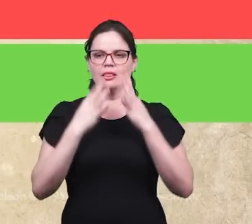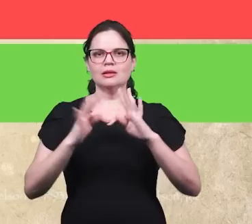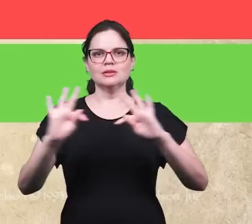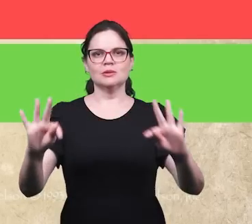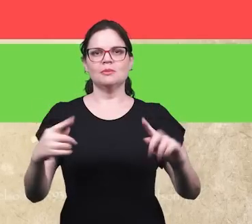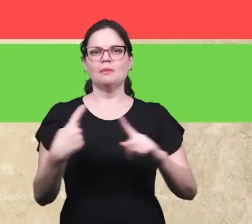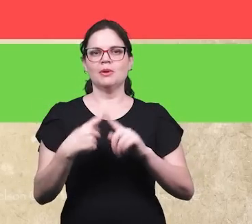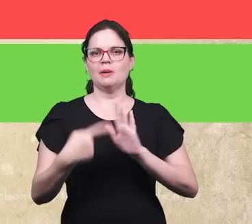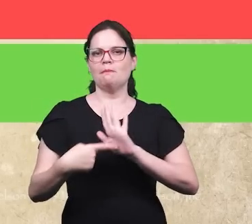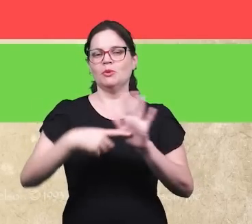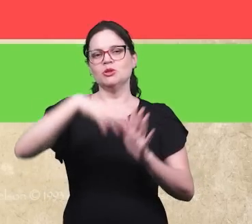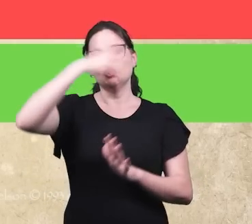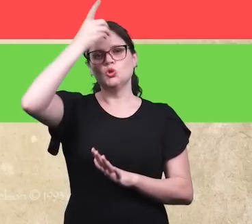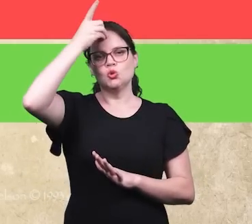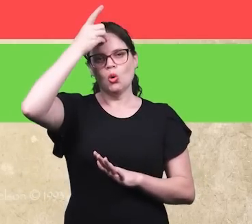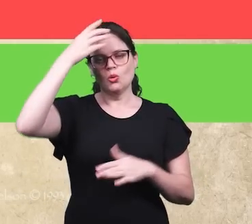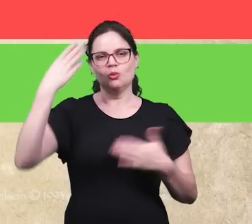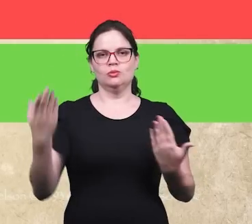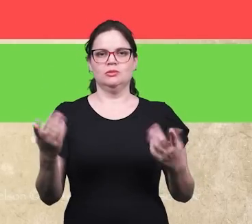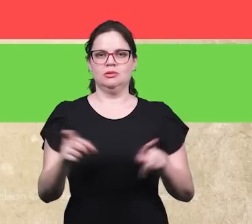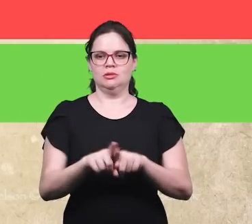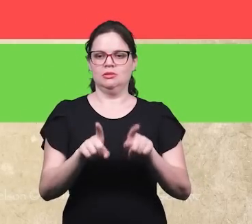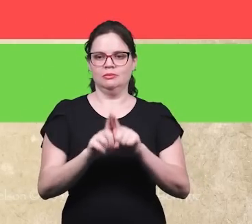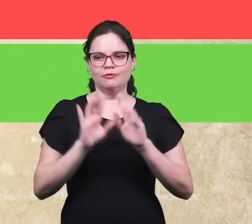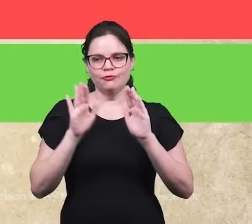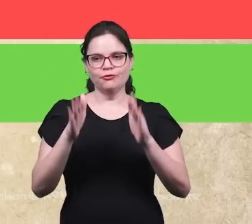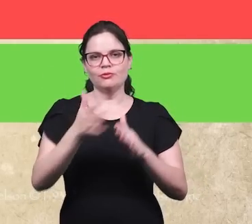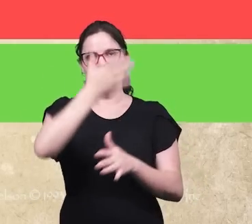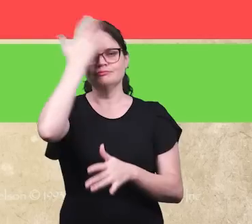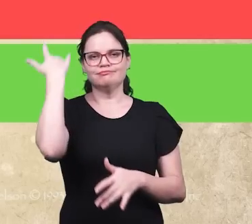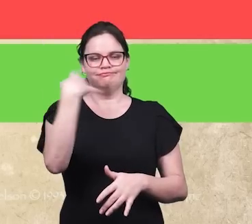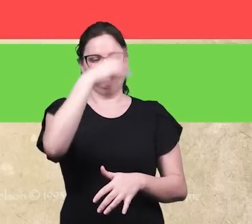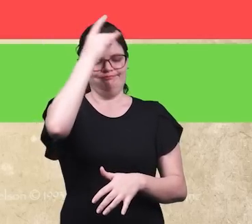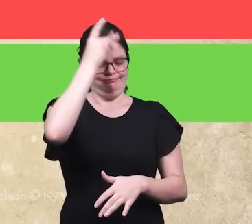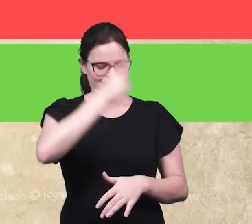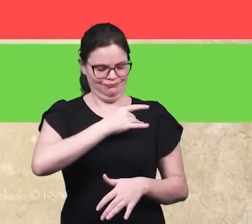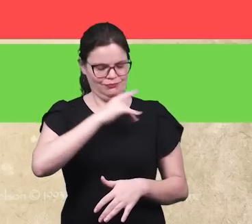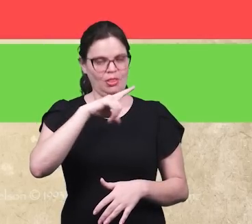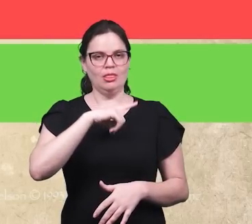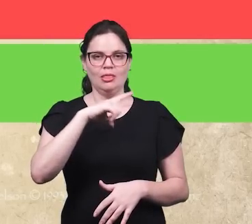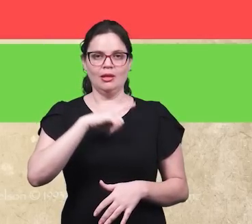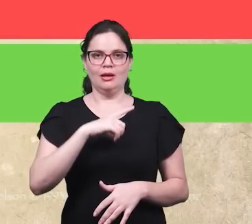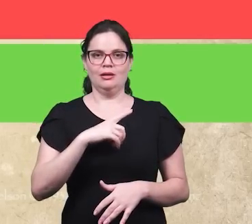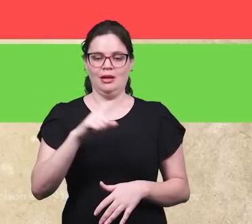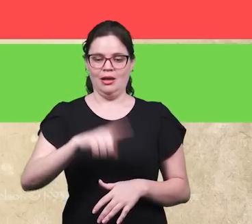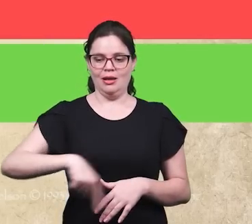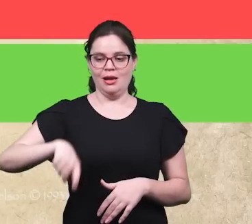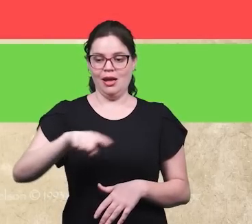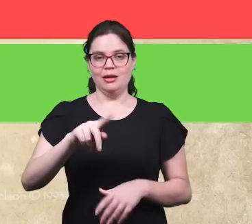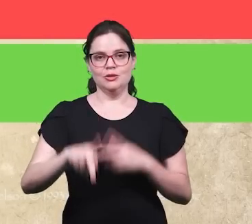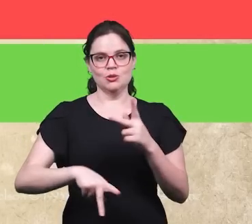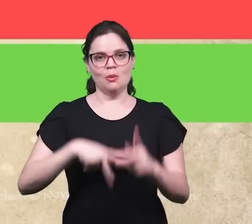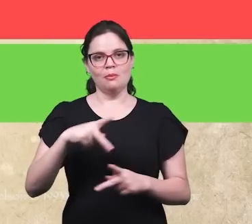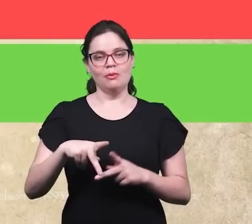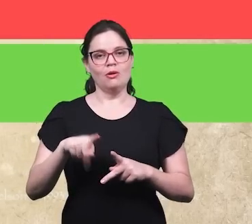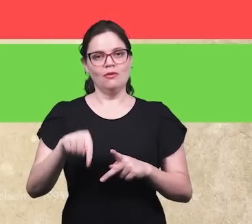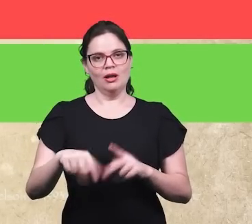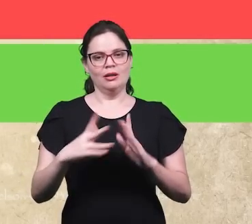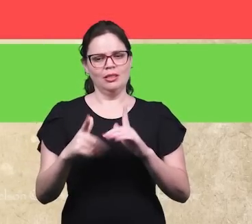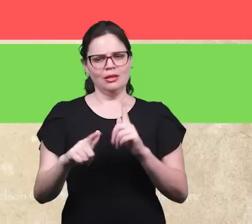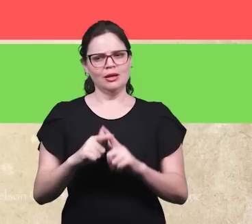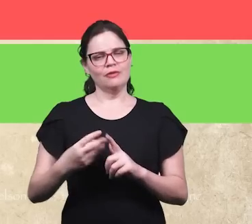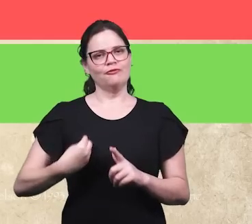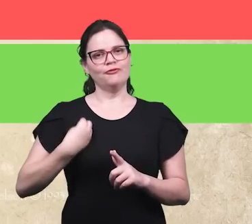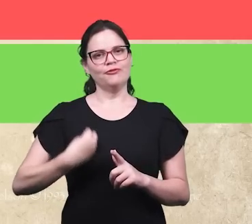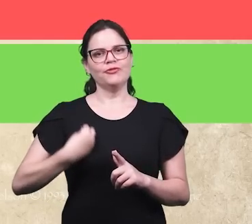os dons espirituais, a ênfase do batismo com o Espírito Santo, a igreja vivendo como o